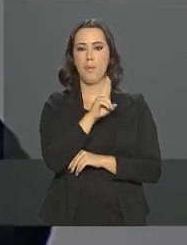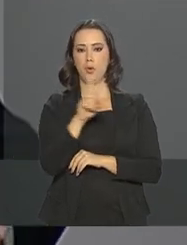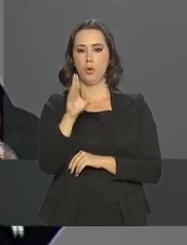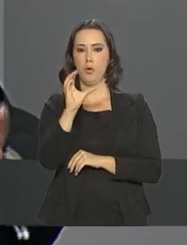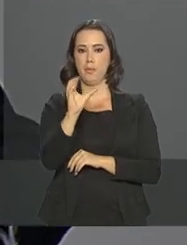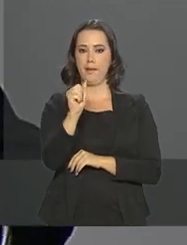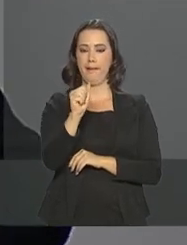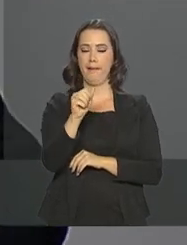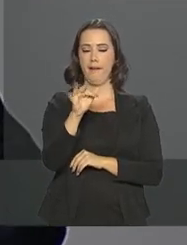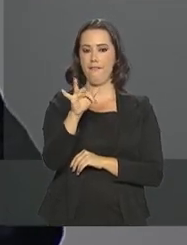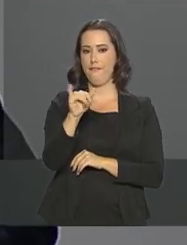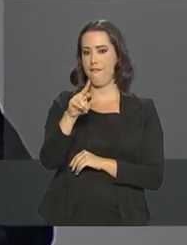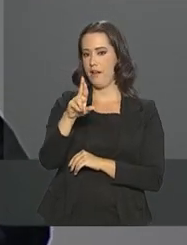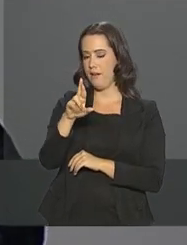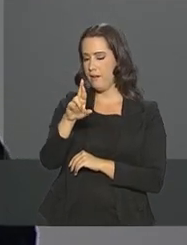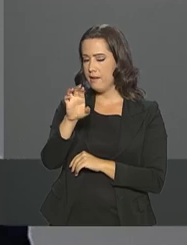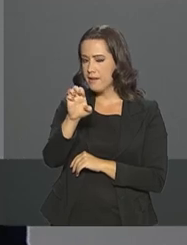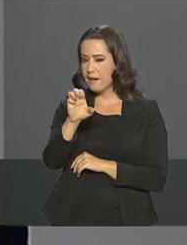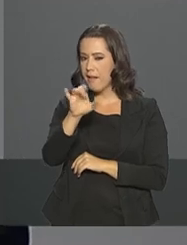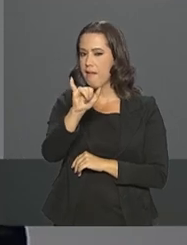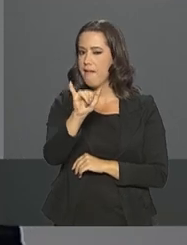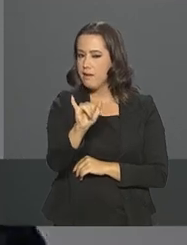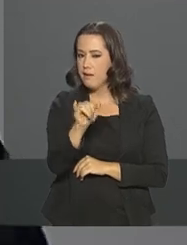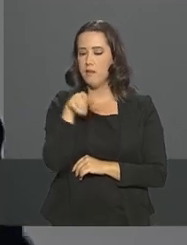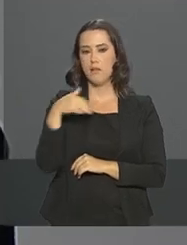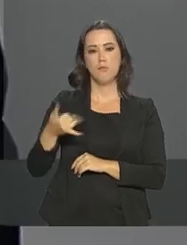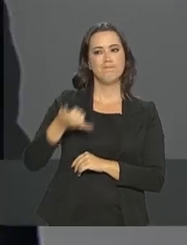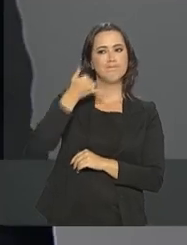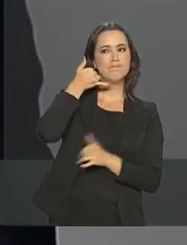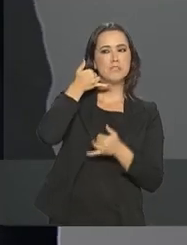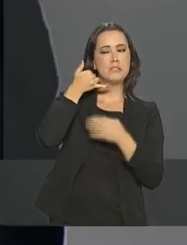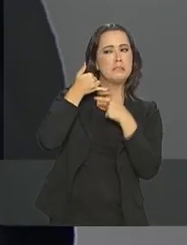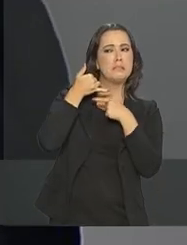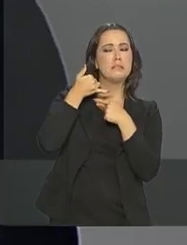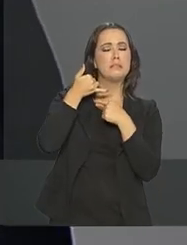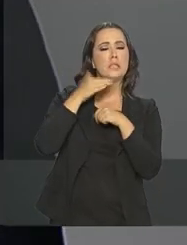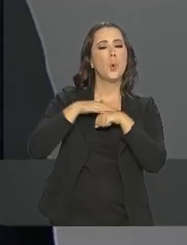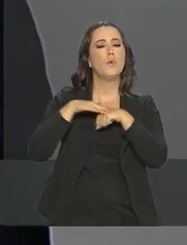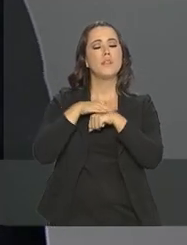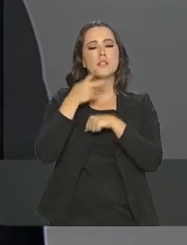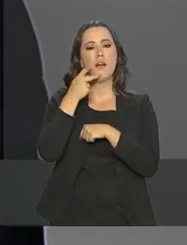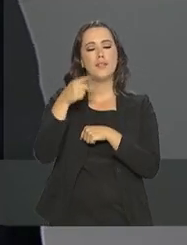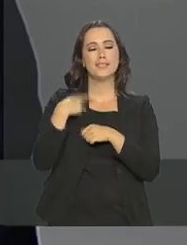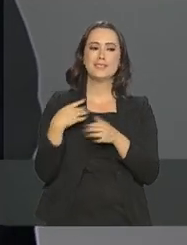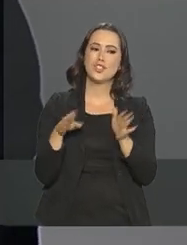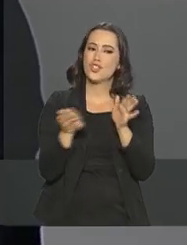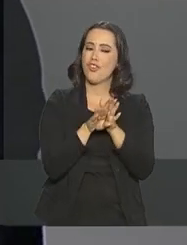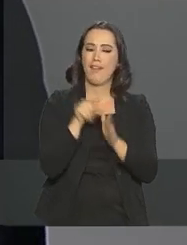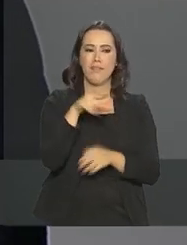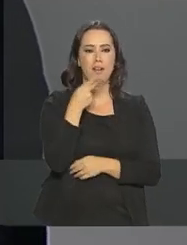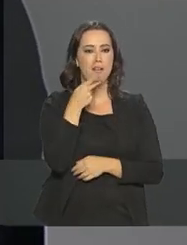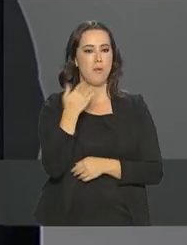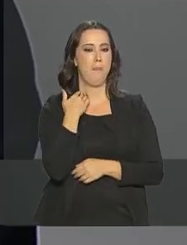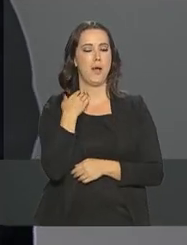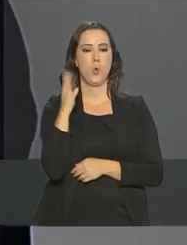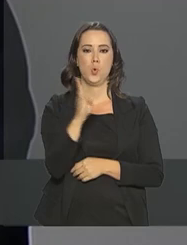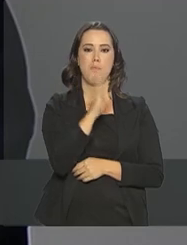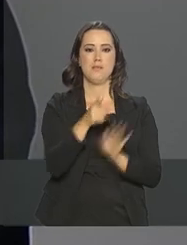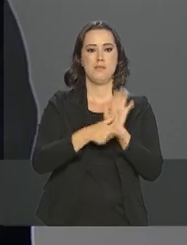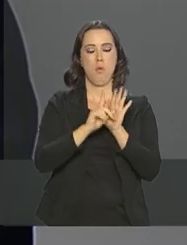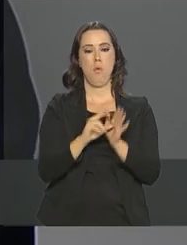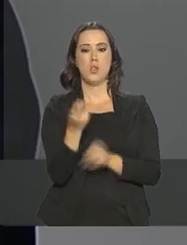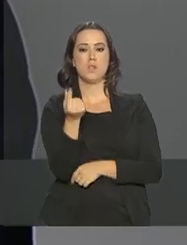dizia olha o presente que quero dizer é que quando nós chegamos aqui a a ação do banco do brasil vale aqui os